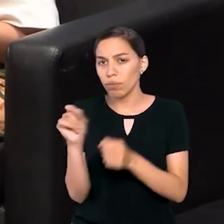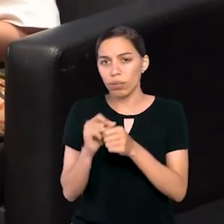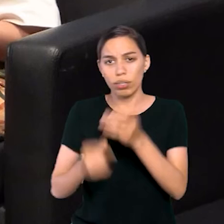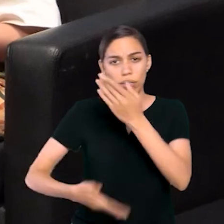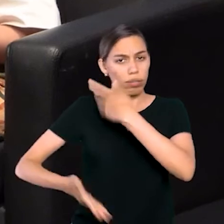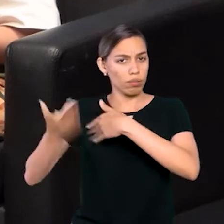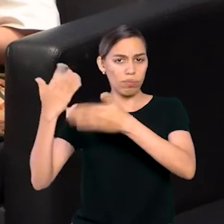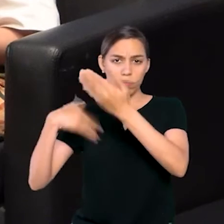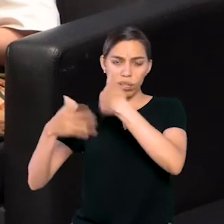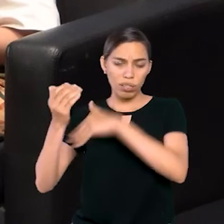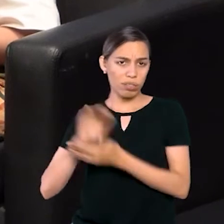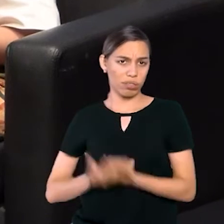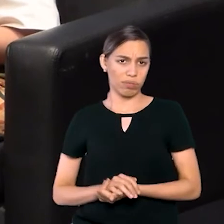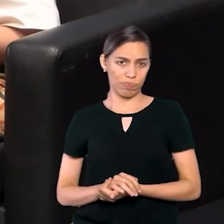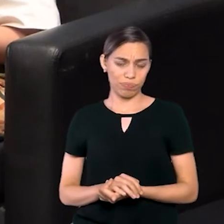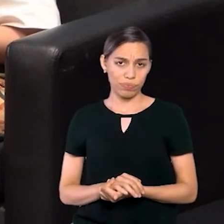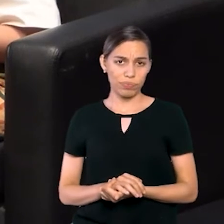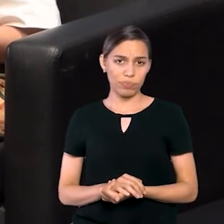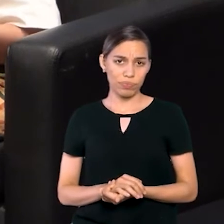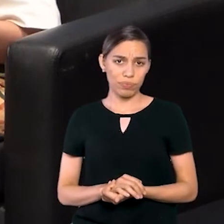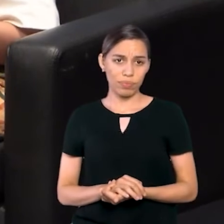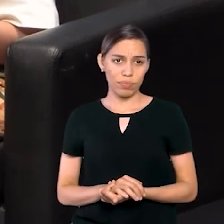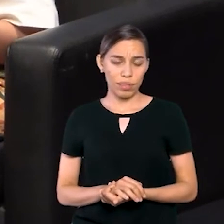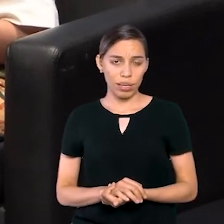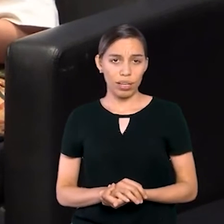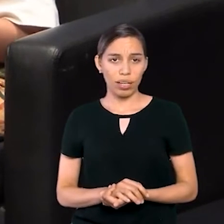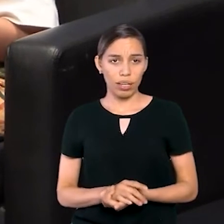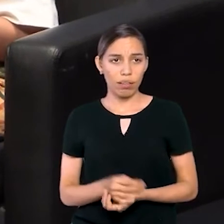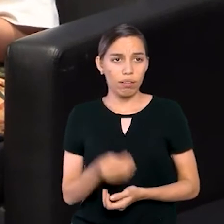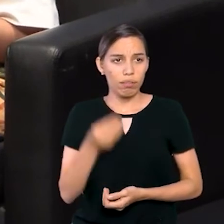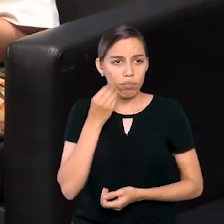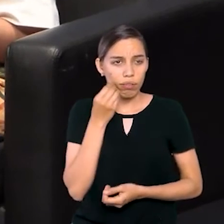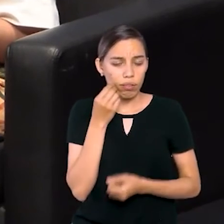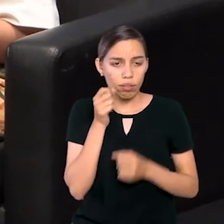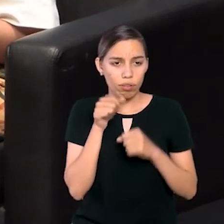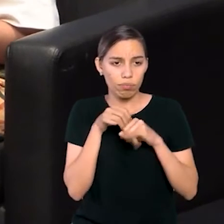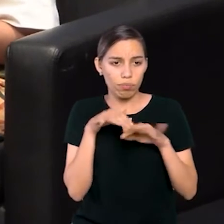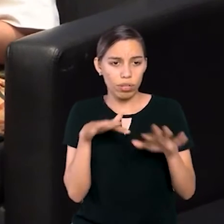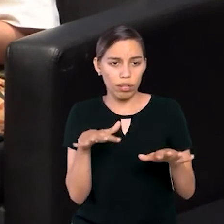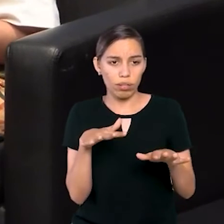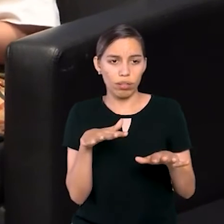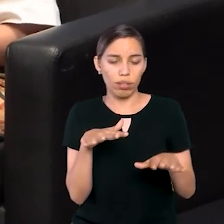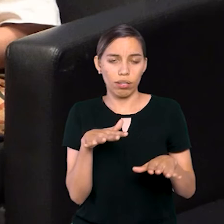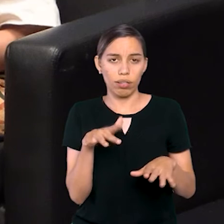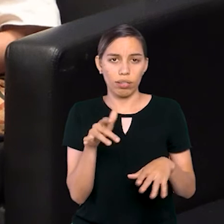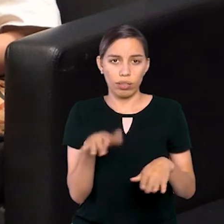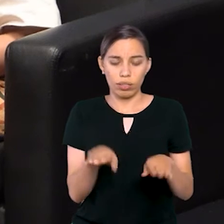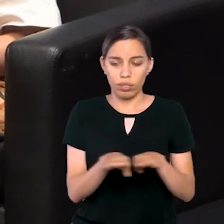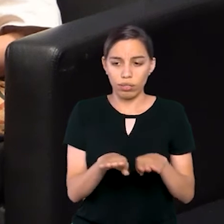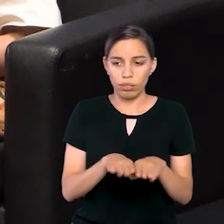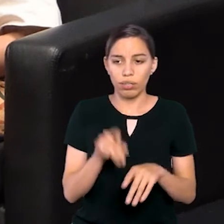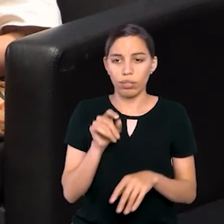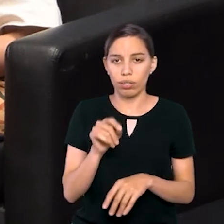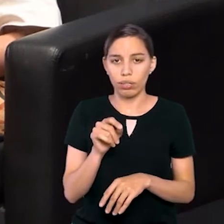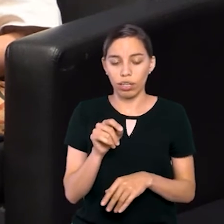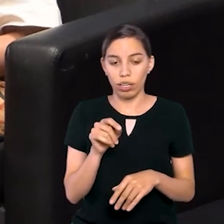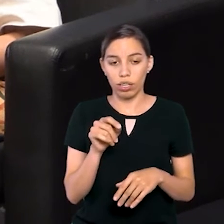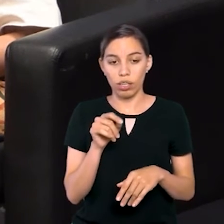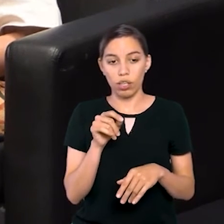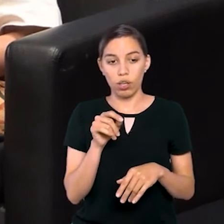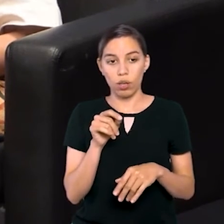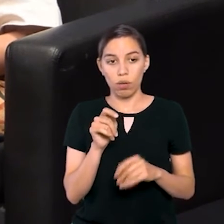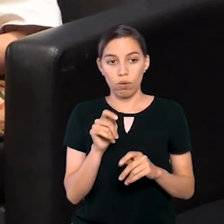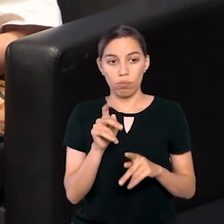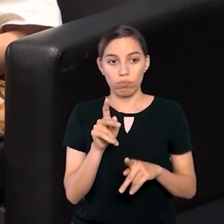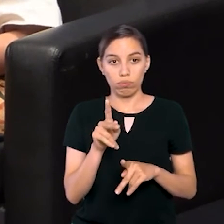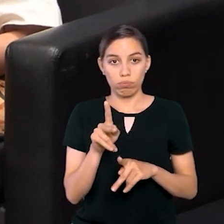acho que esse é um ponto. E aí, partilhando um pouco da experiência a partir do meu povo, a gente tem conseguido